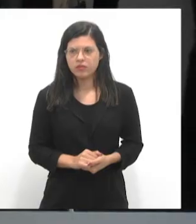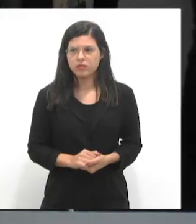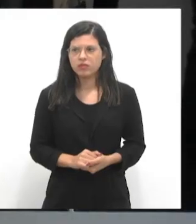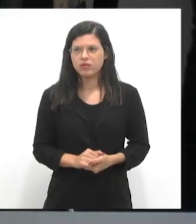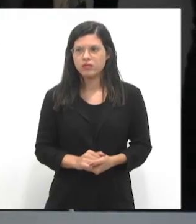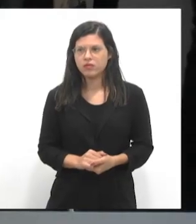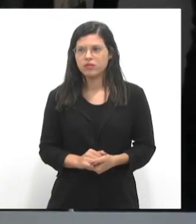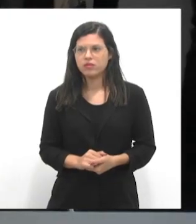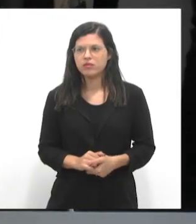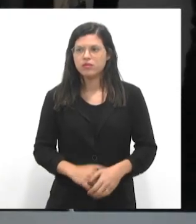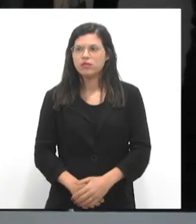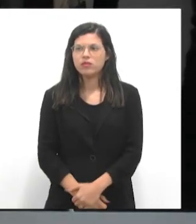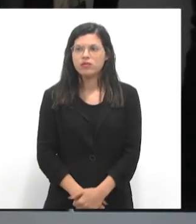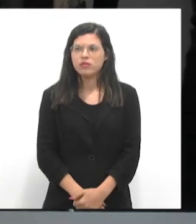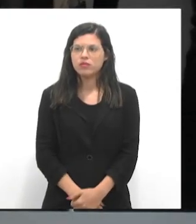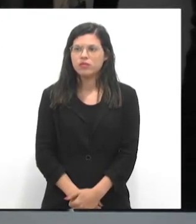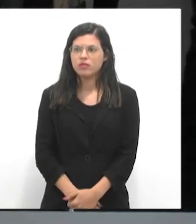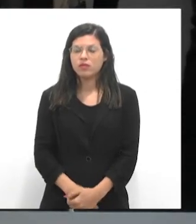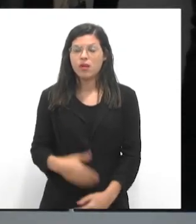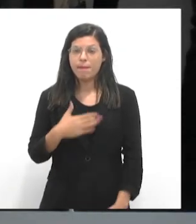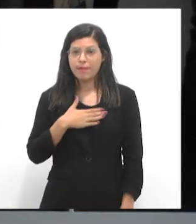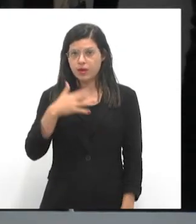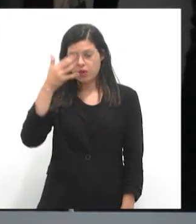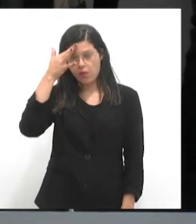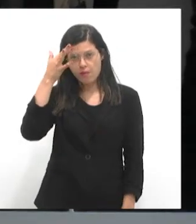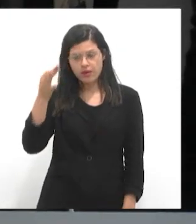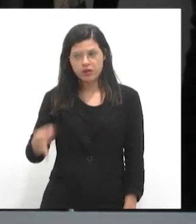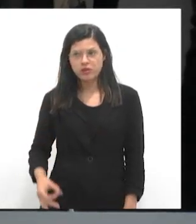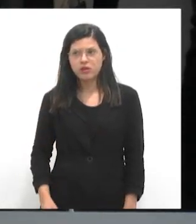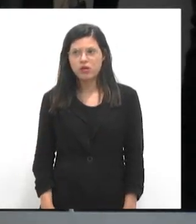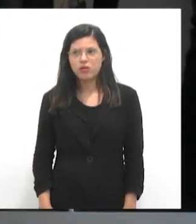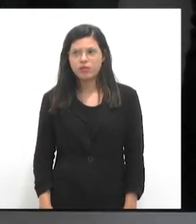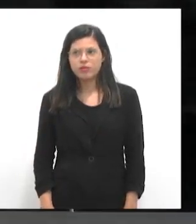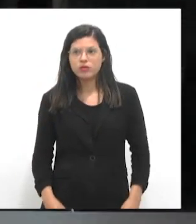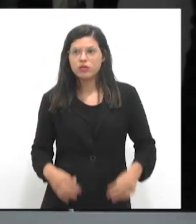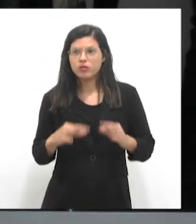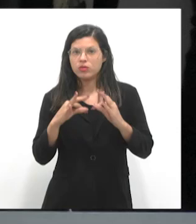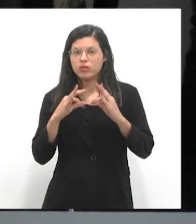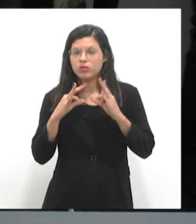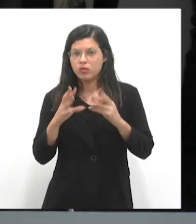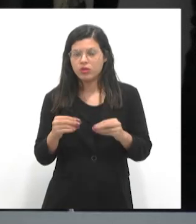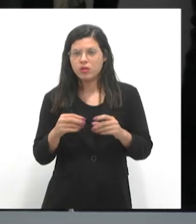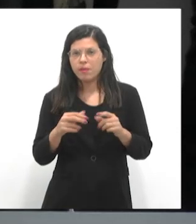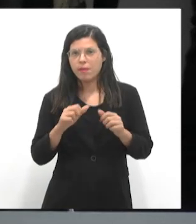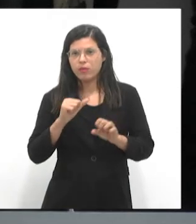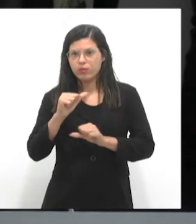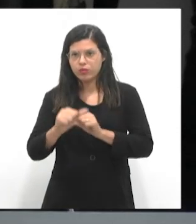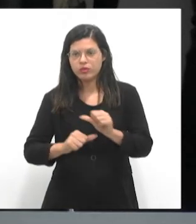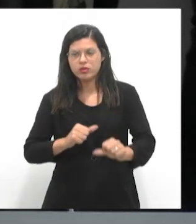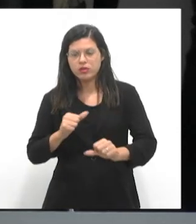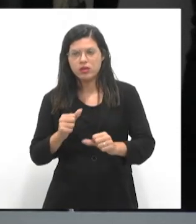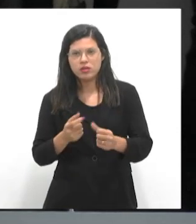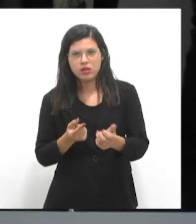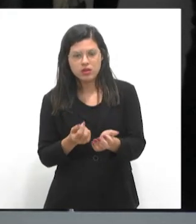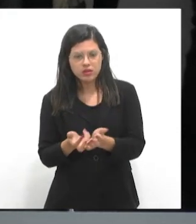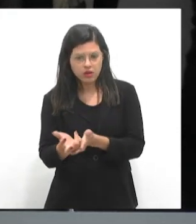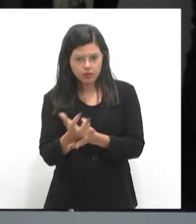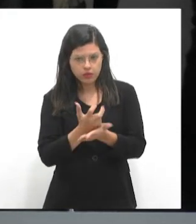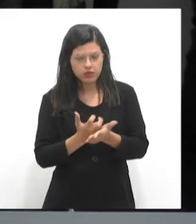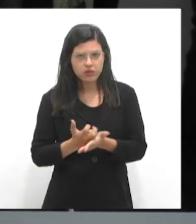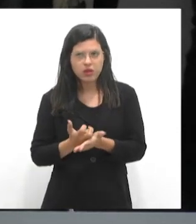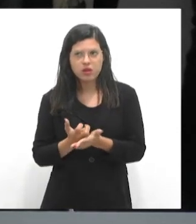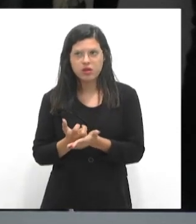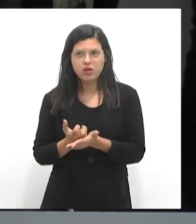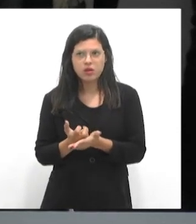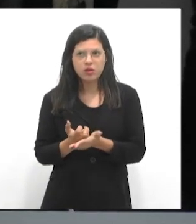E, no meu entendimento, porque toda reforma tributária se respalda,